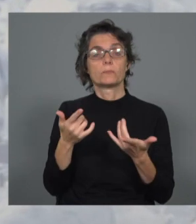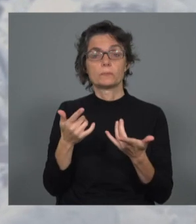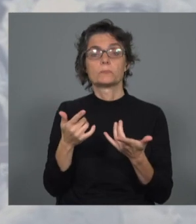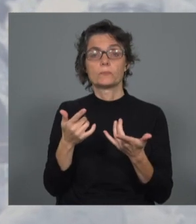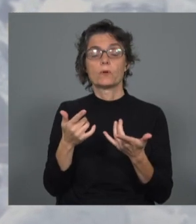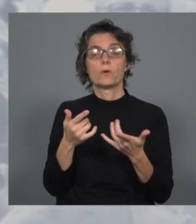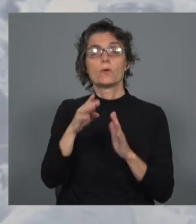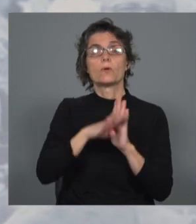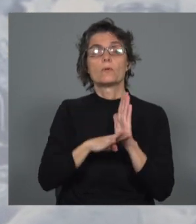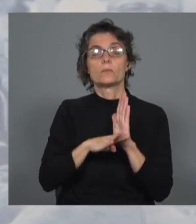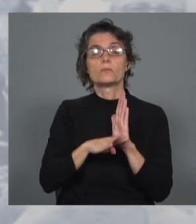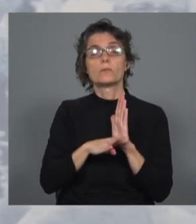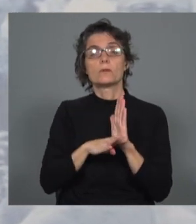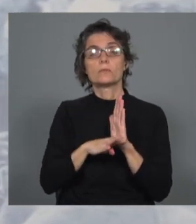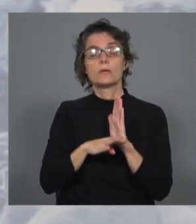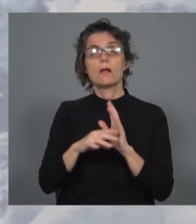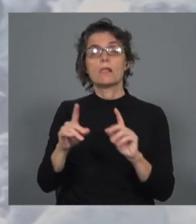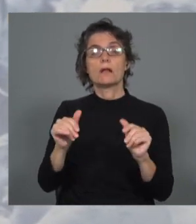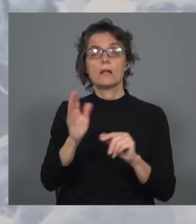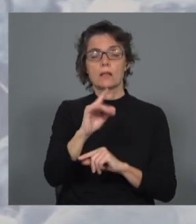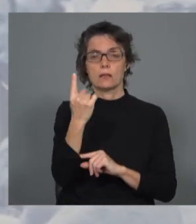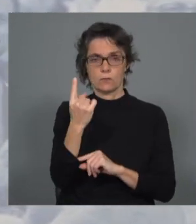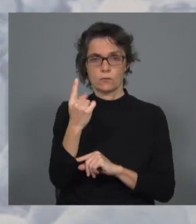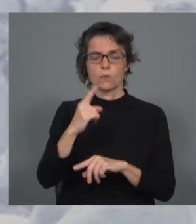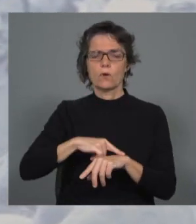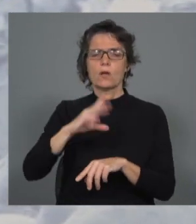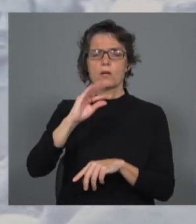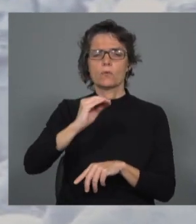o programa que lhe propomos na rádio, na Antena 1, quando forem